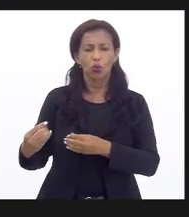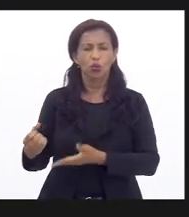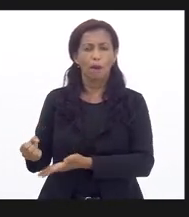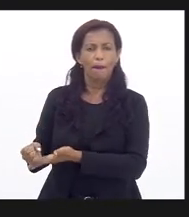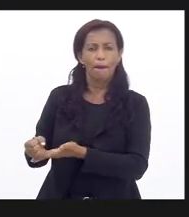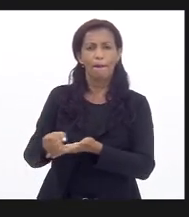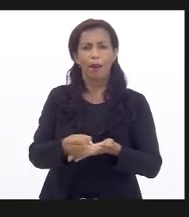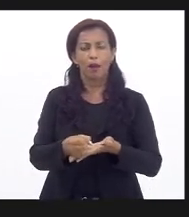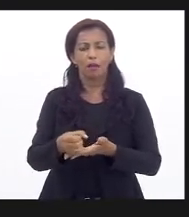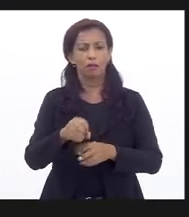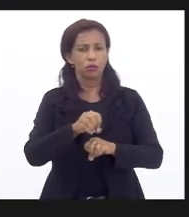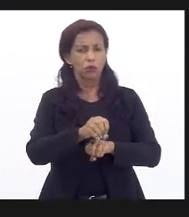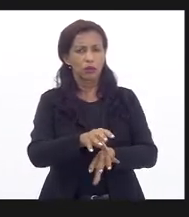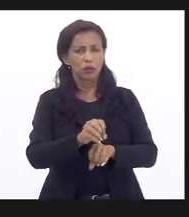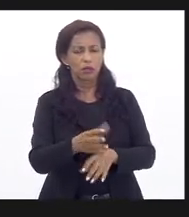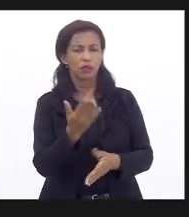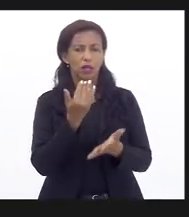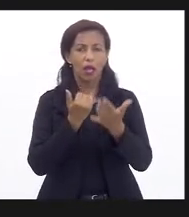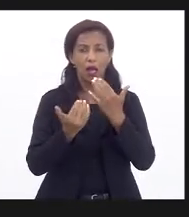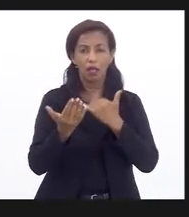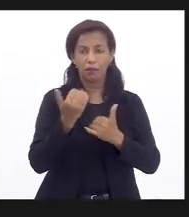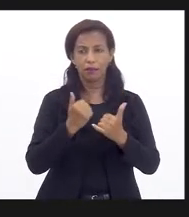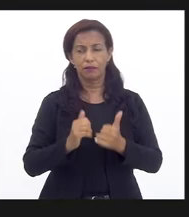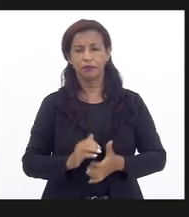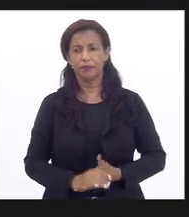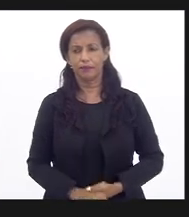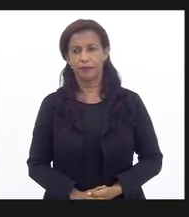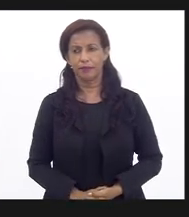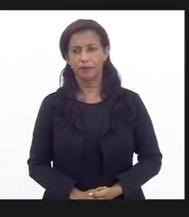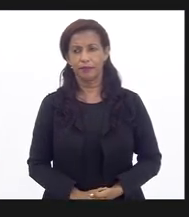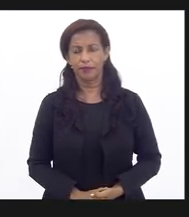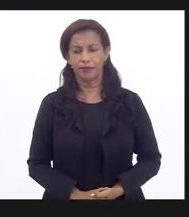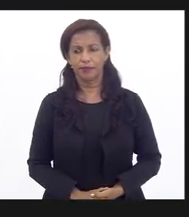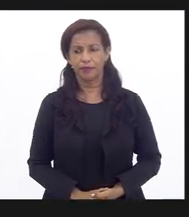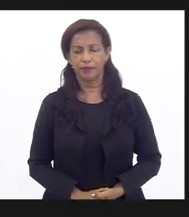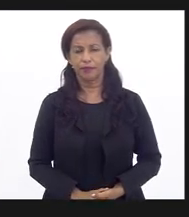na educação, na alimentação.